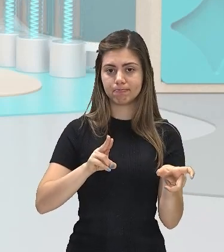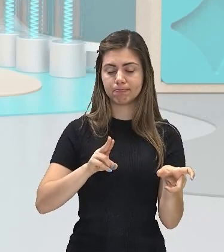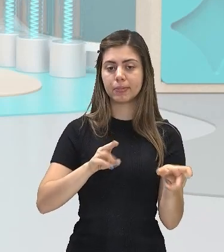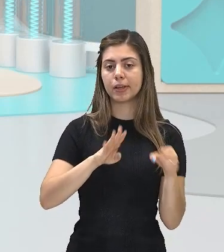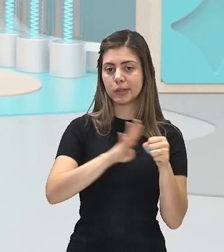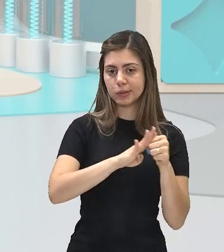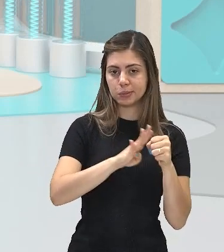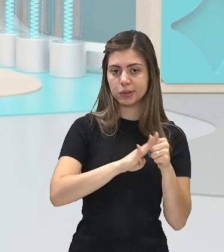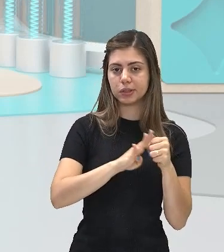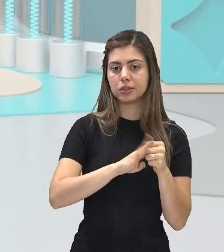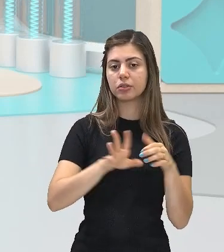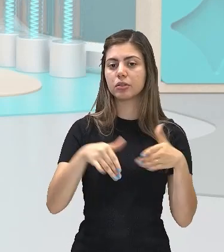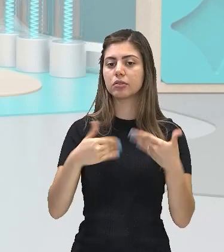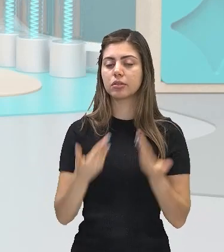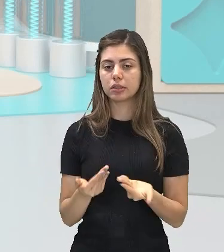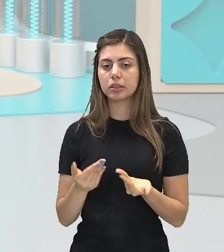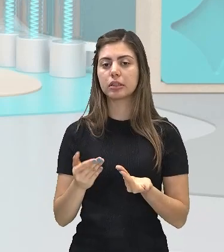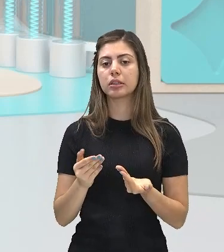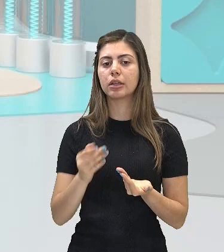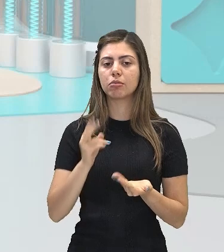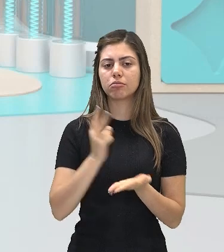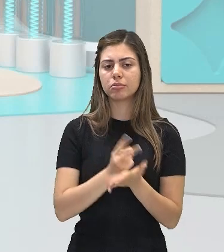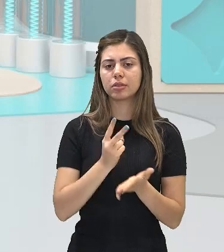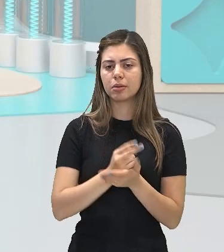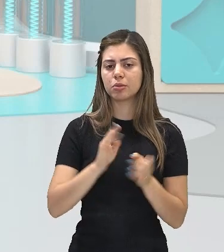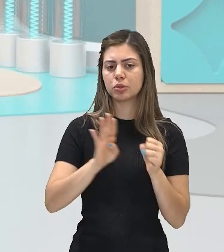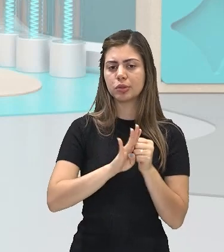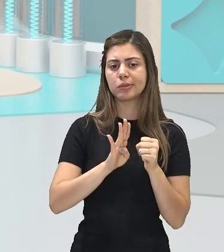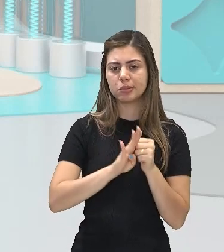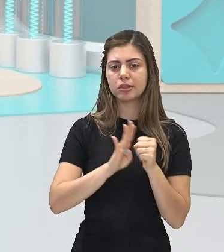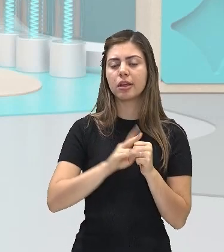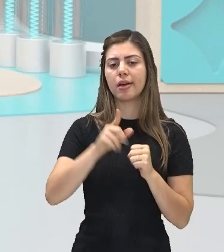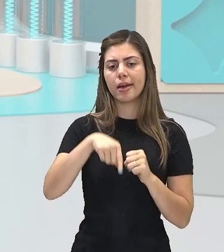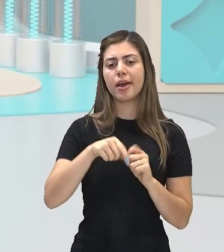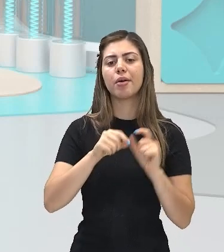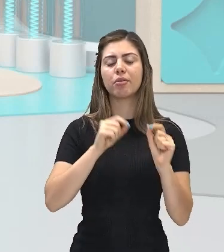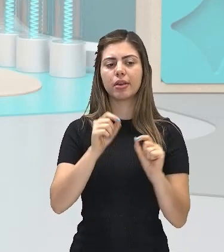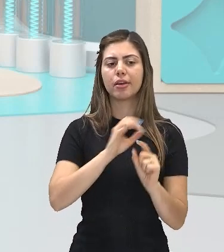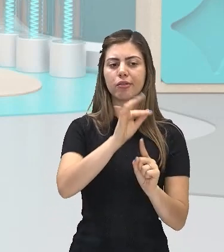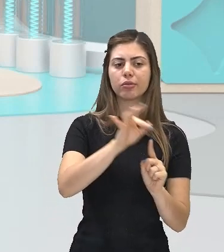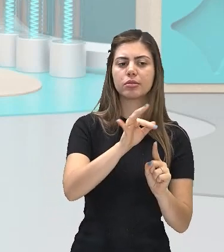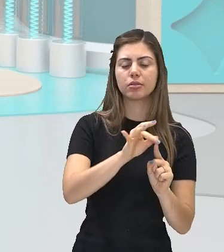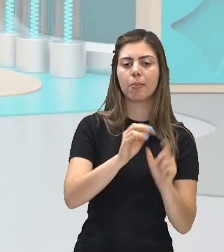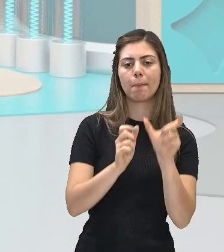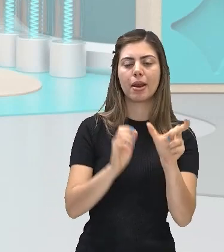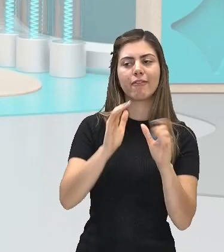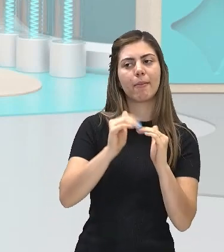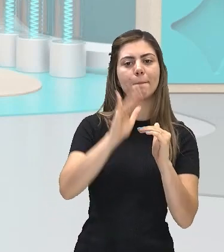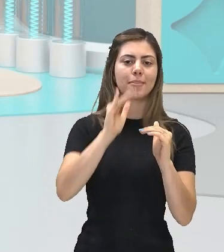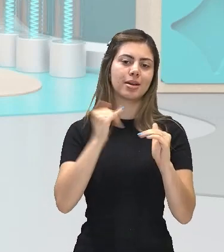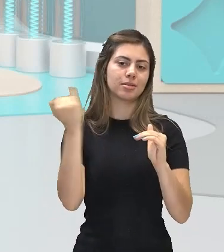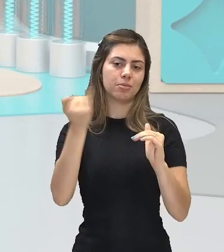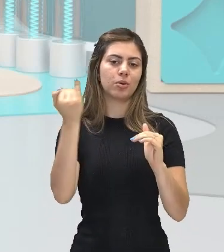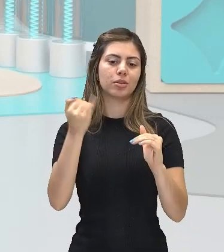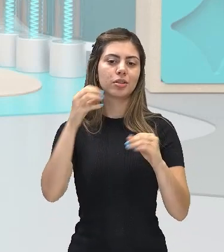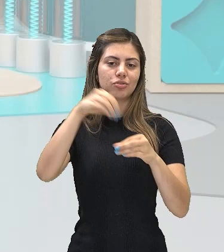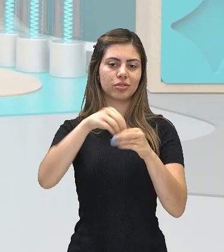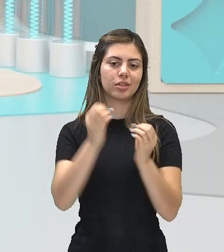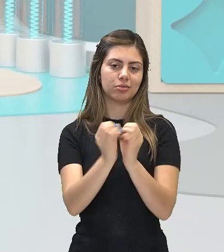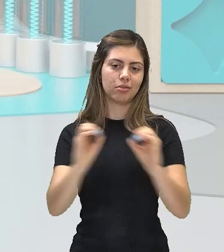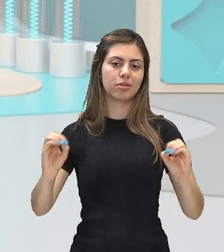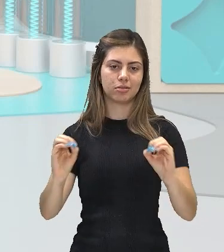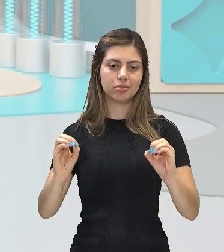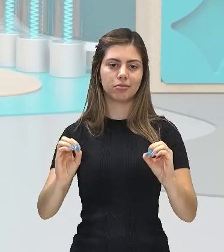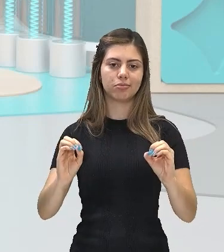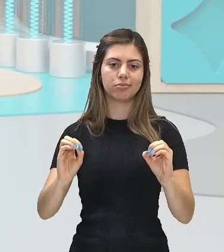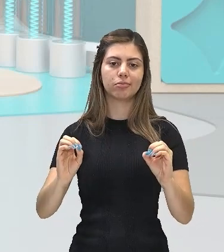Então, em geral, vai ser um substantivo que vai ocupar essa função aí de palavra mais importante do sintagma nominal. Portanto, eis